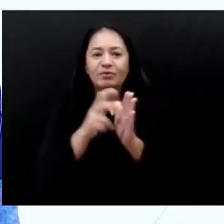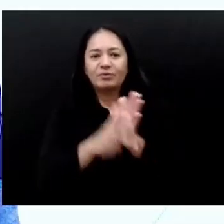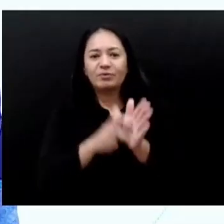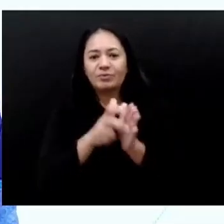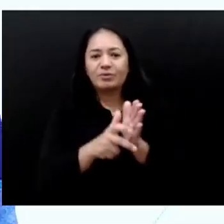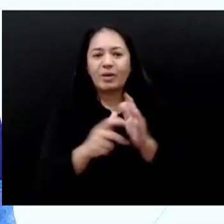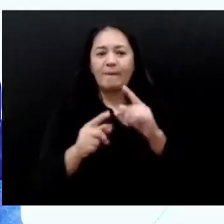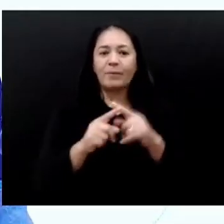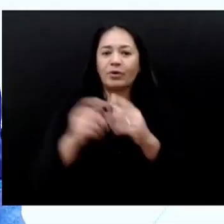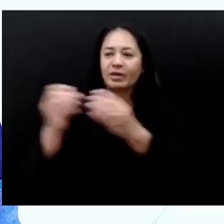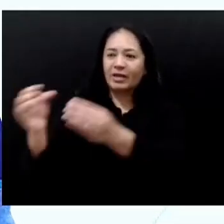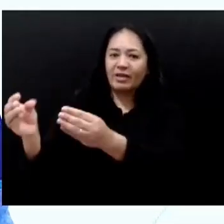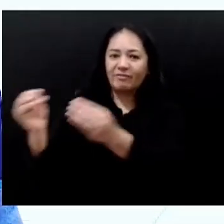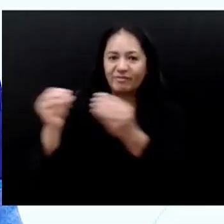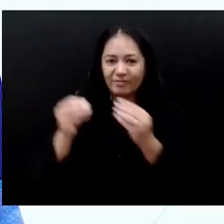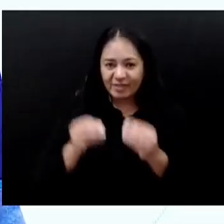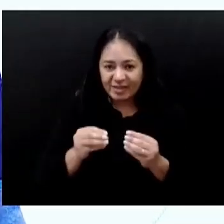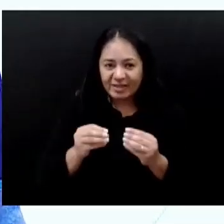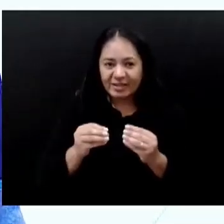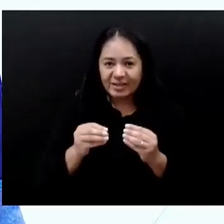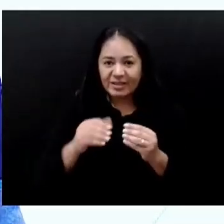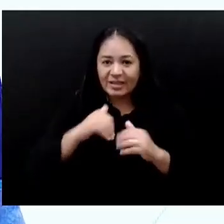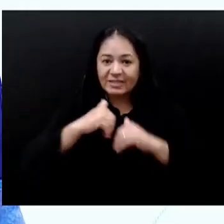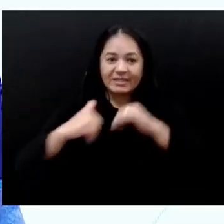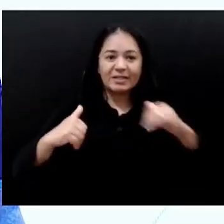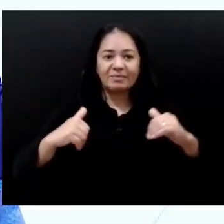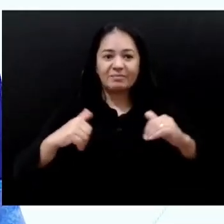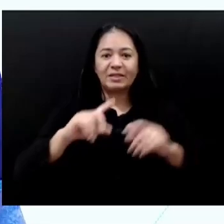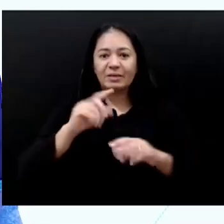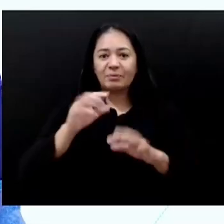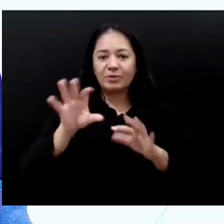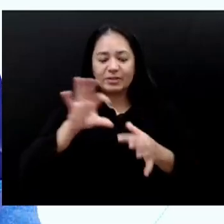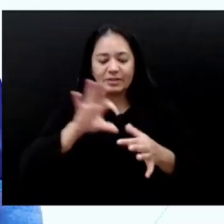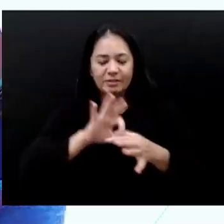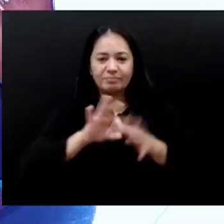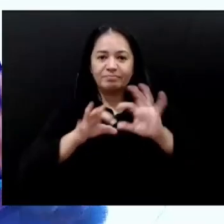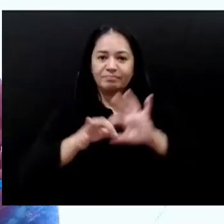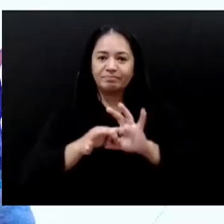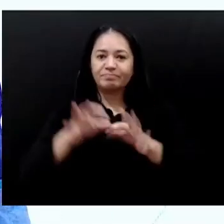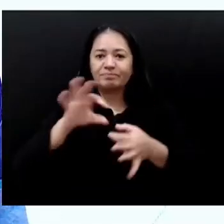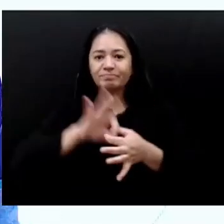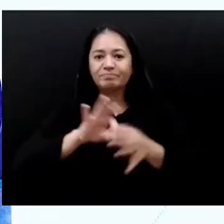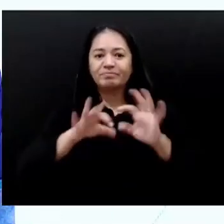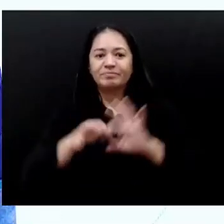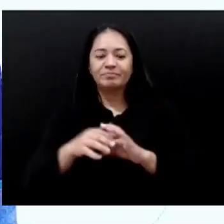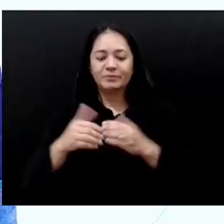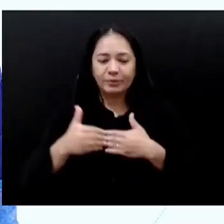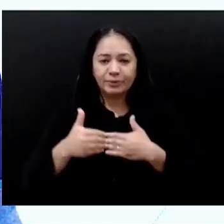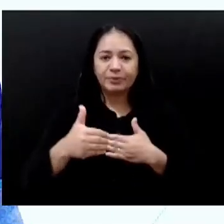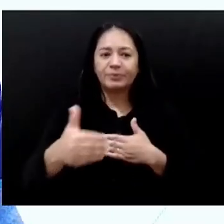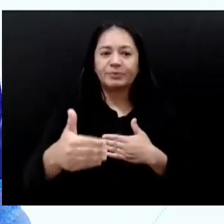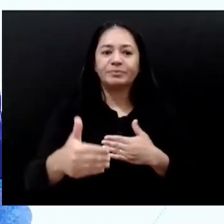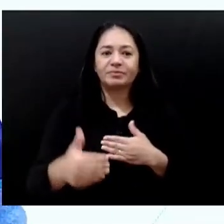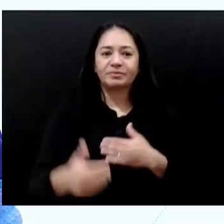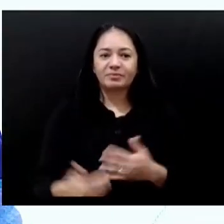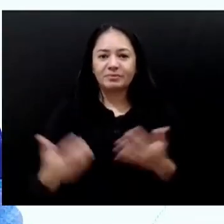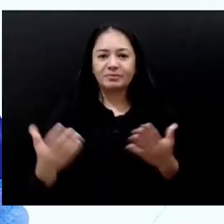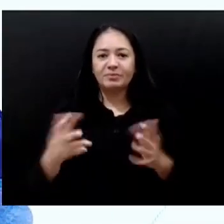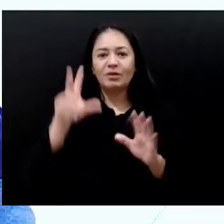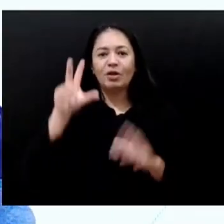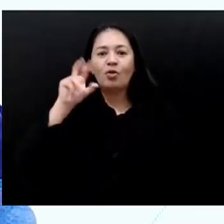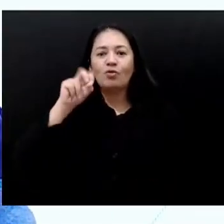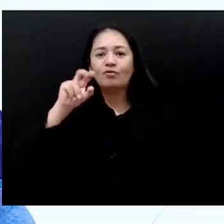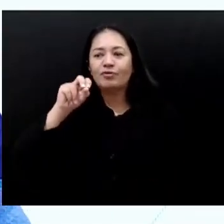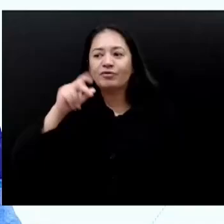desmontada. Era montadora de locomotiva, né? E daí, o avô dele saiu